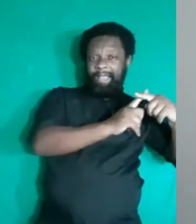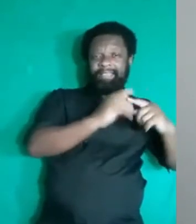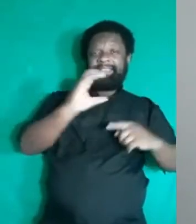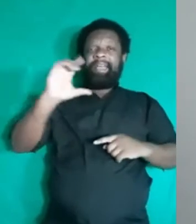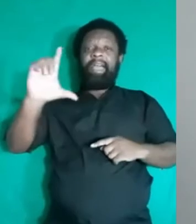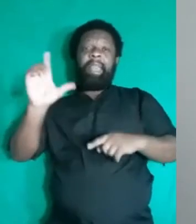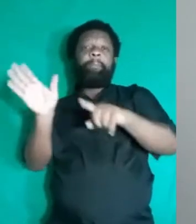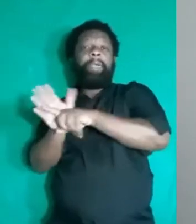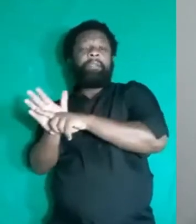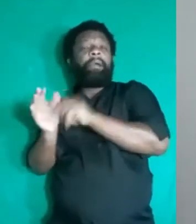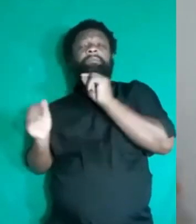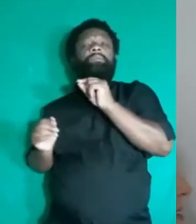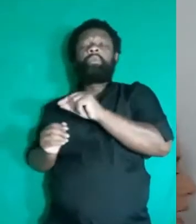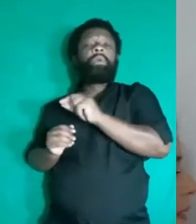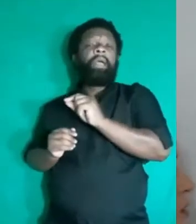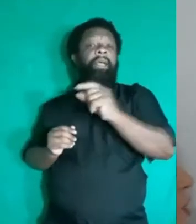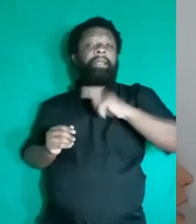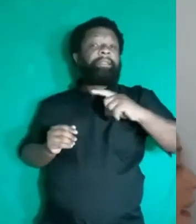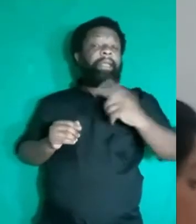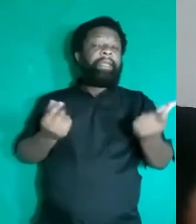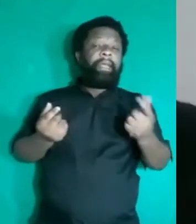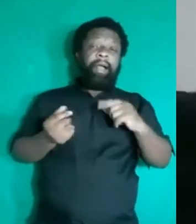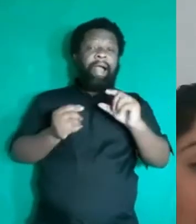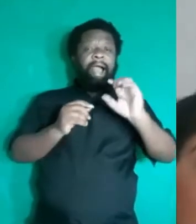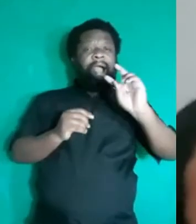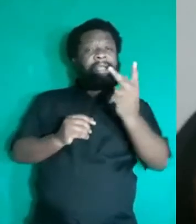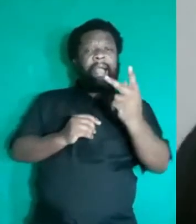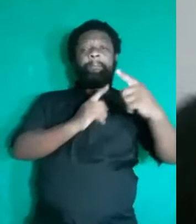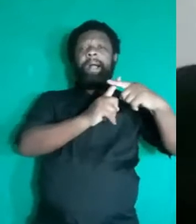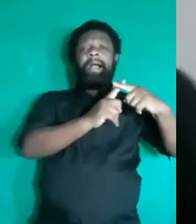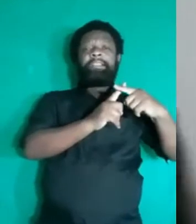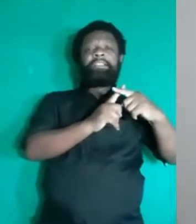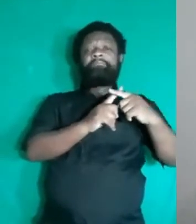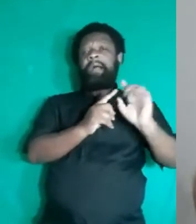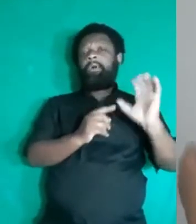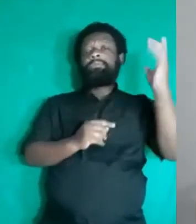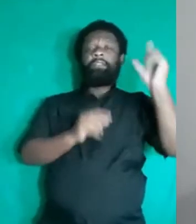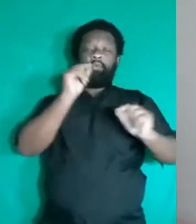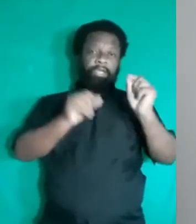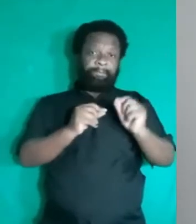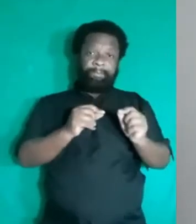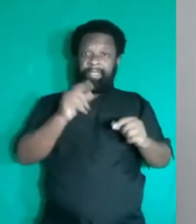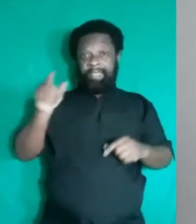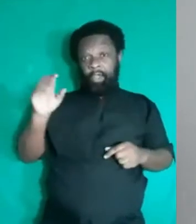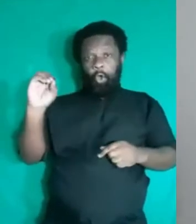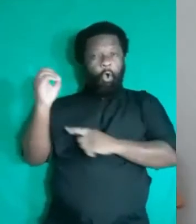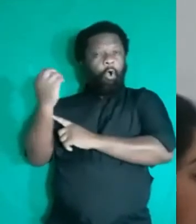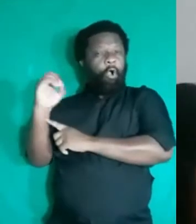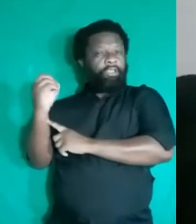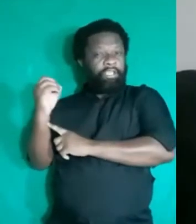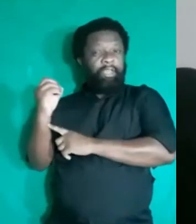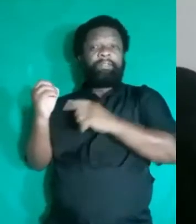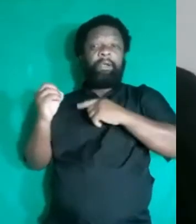a ionização, H+ e Cl-. Mas o que acontece na realidade quando nós formamos o H+?